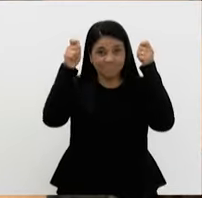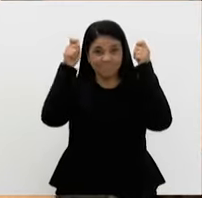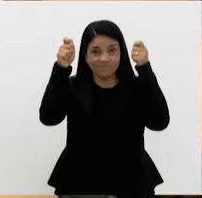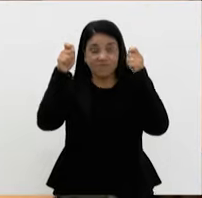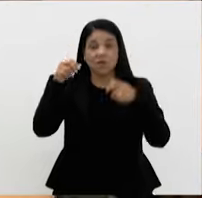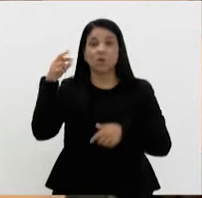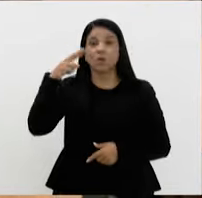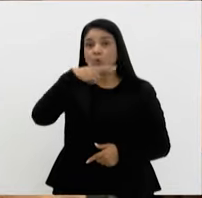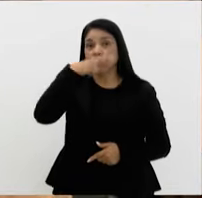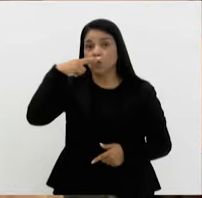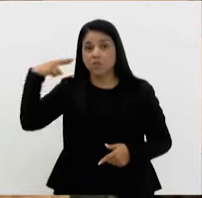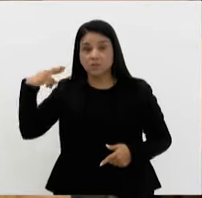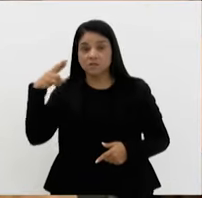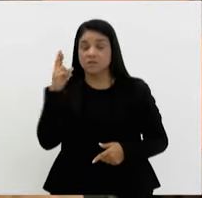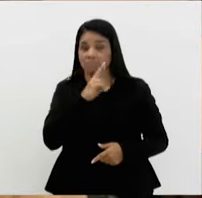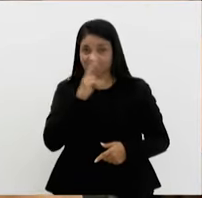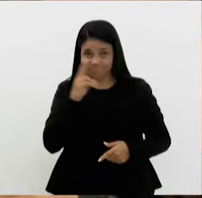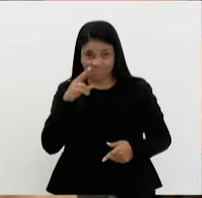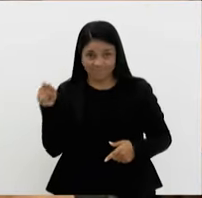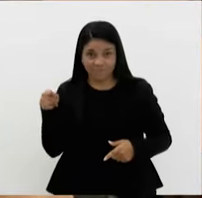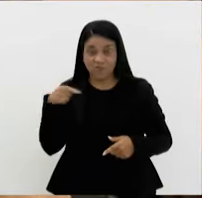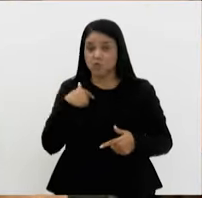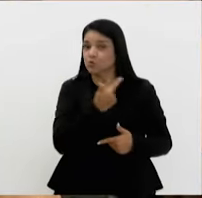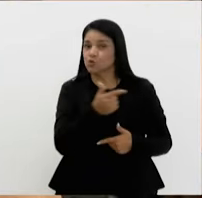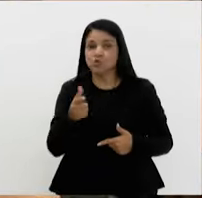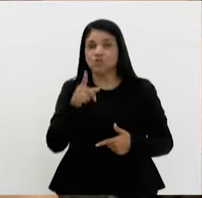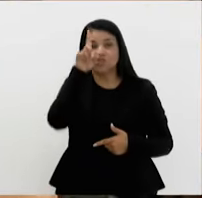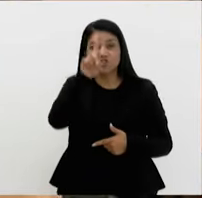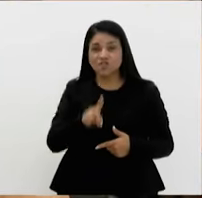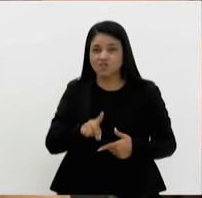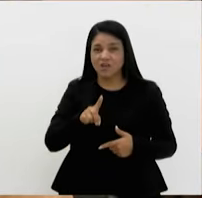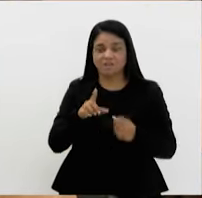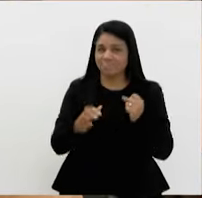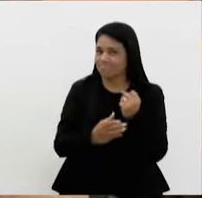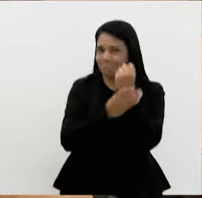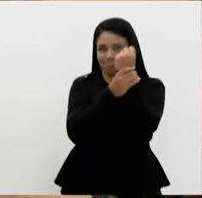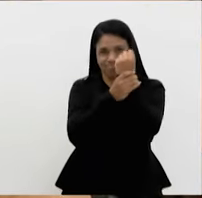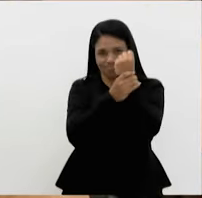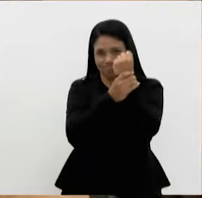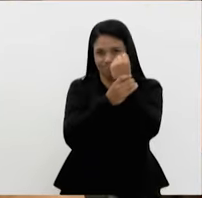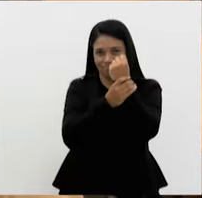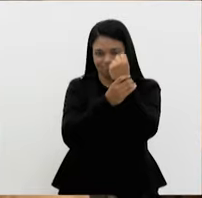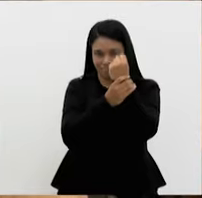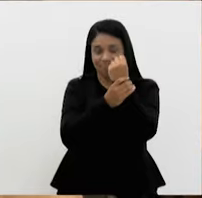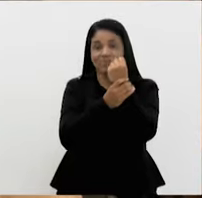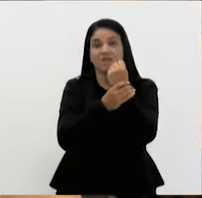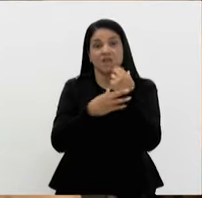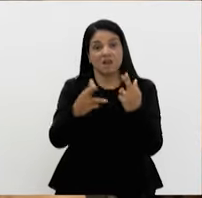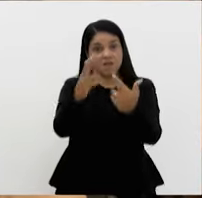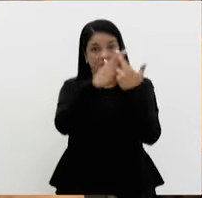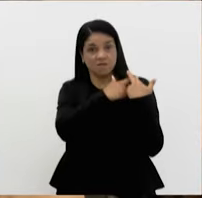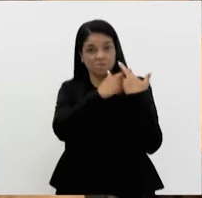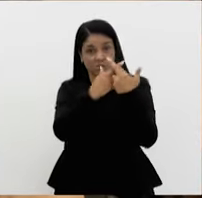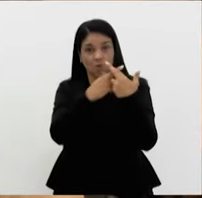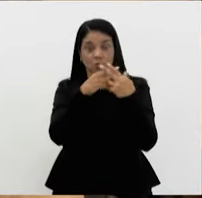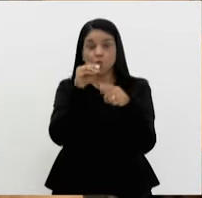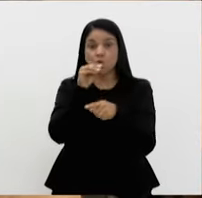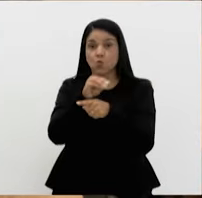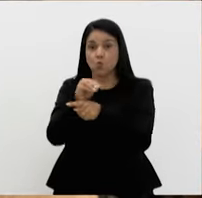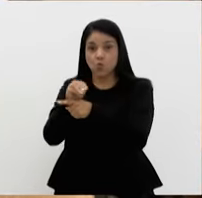num período onde elas não tinham seus direitos trabalhistas garantidos, eram responsabilizadas unicamente pelo